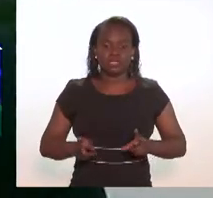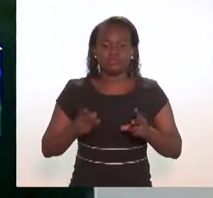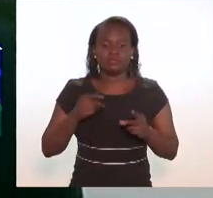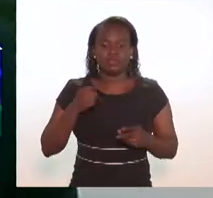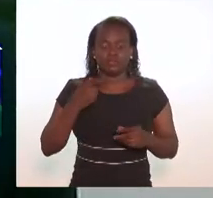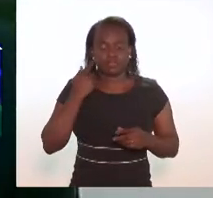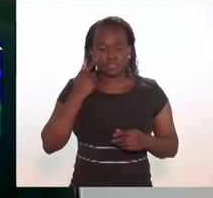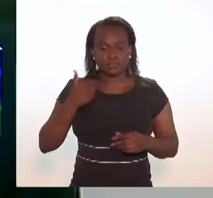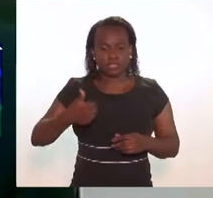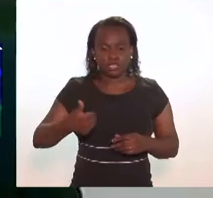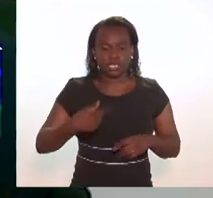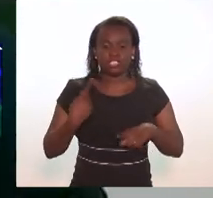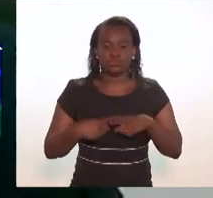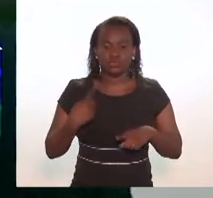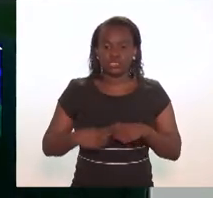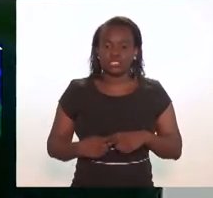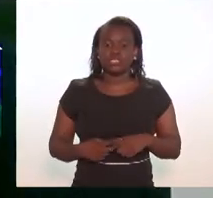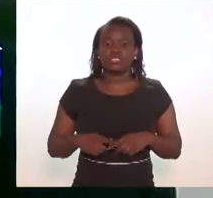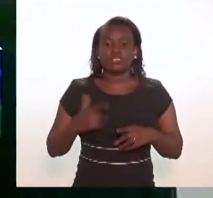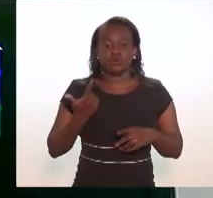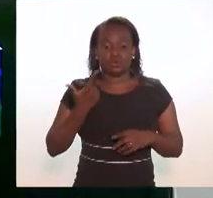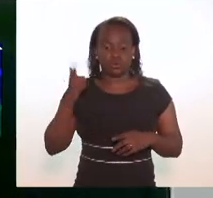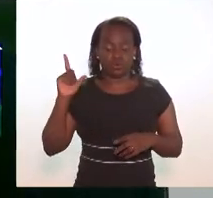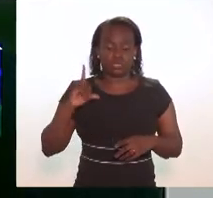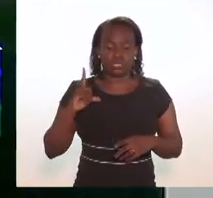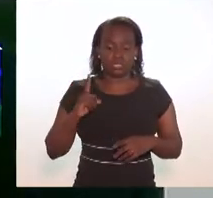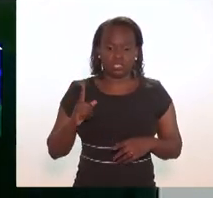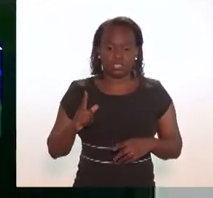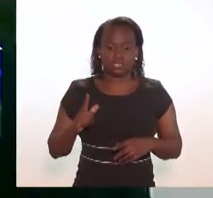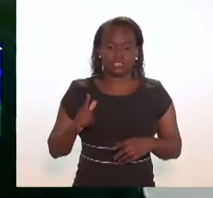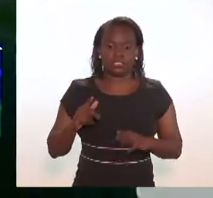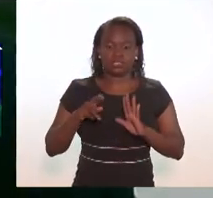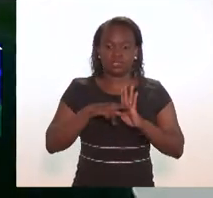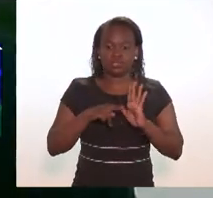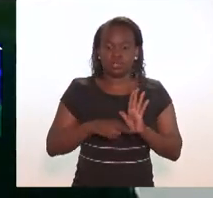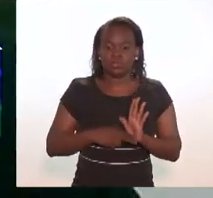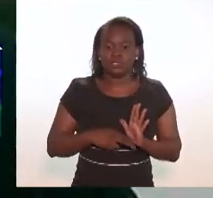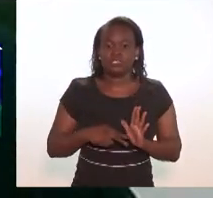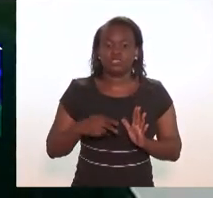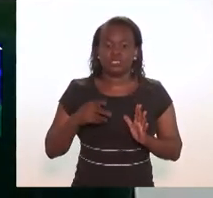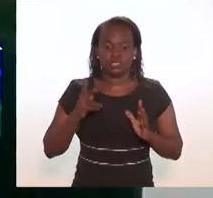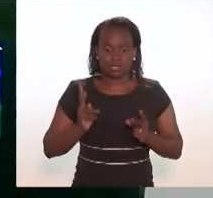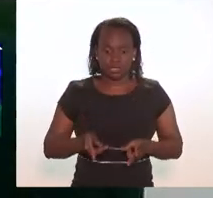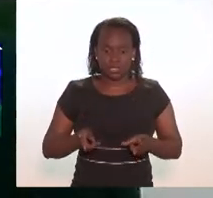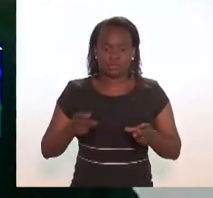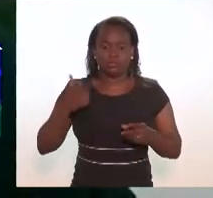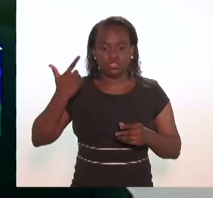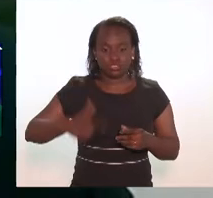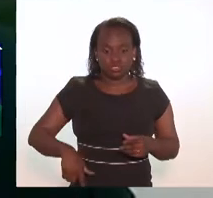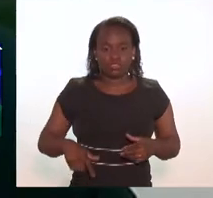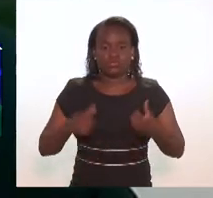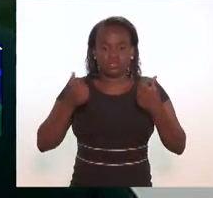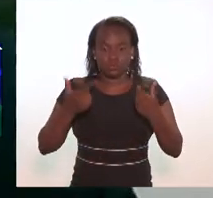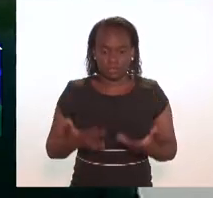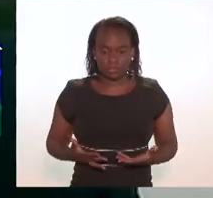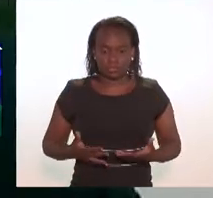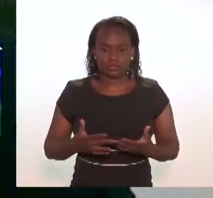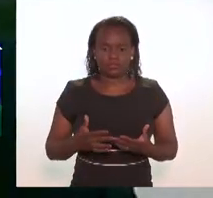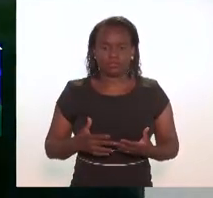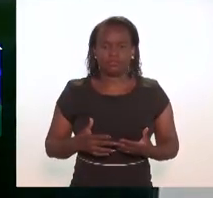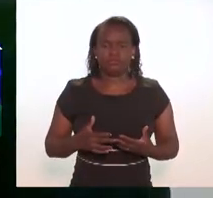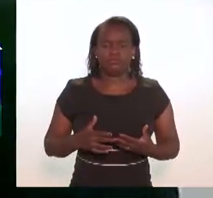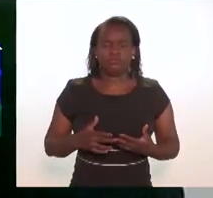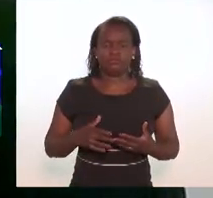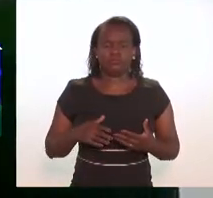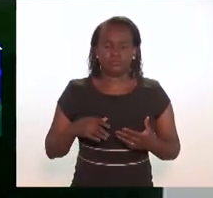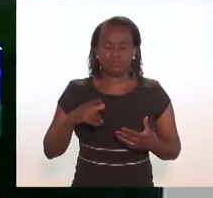prejudicabilidade, por conta de uma outra norma. Eu queria pedir, Vossa Excelência, mais uma vez, para que o colegiado decida em conjunto, se